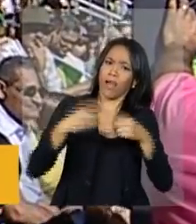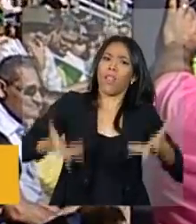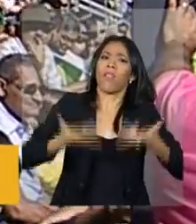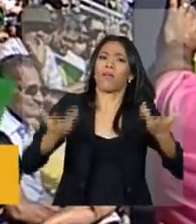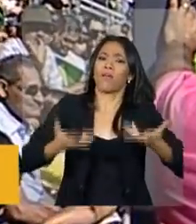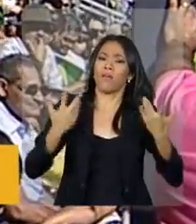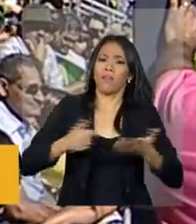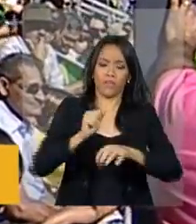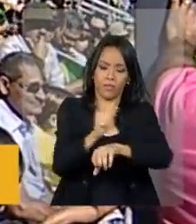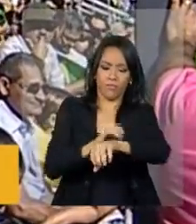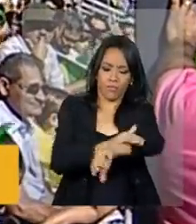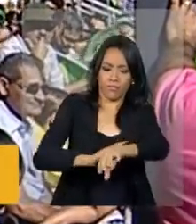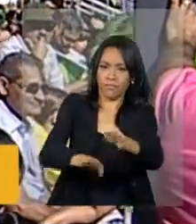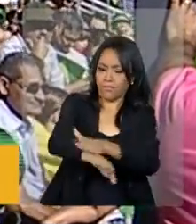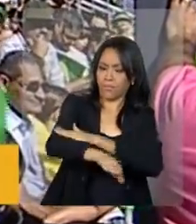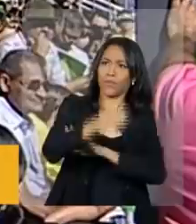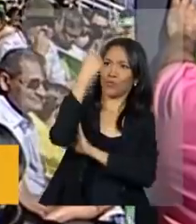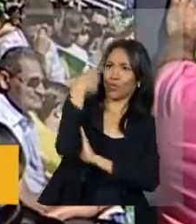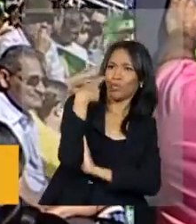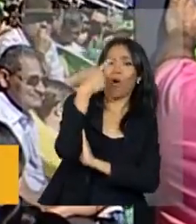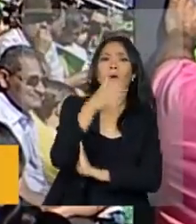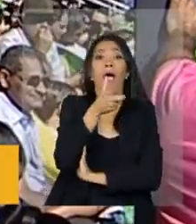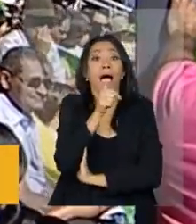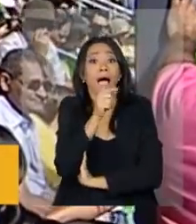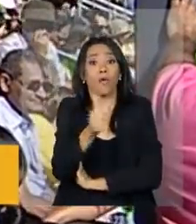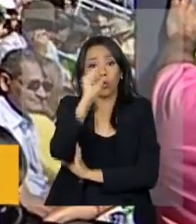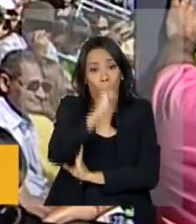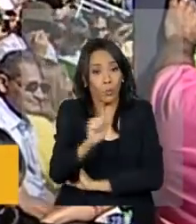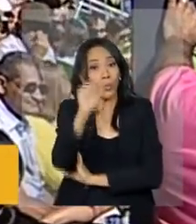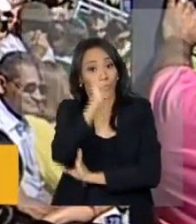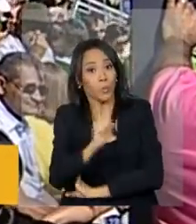passar protetor solar, tomar bastante água